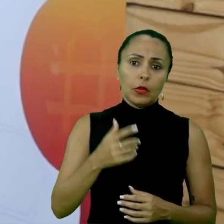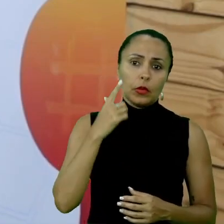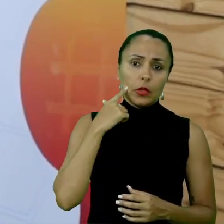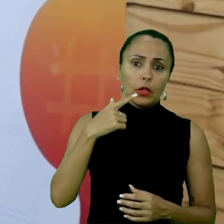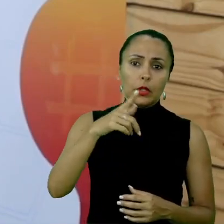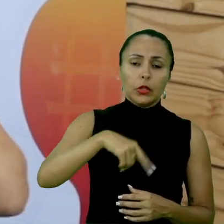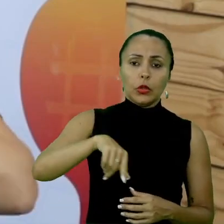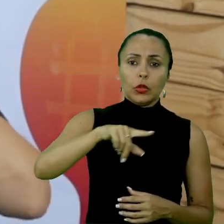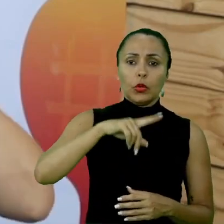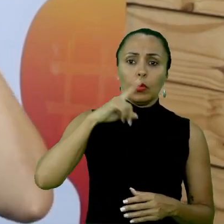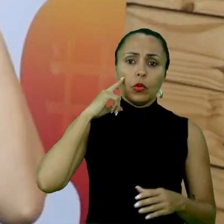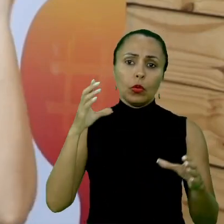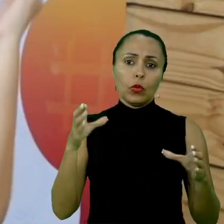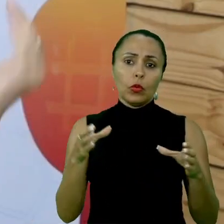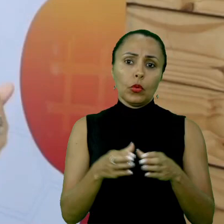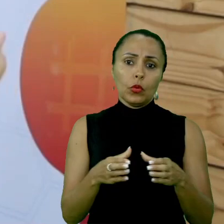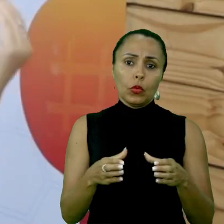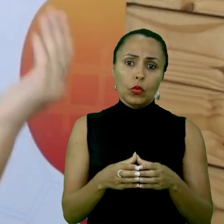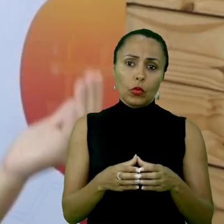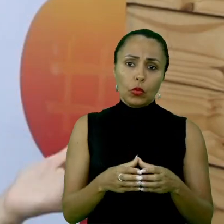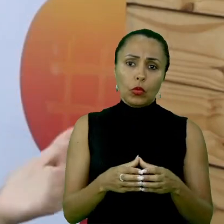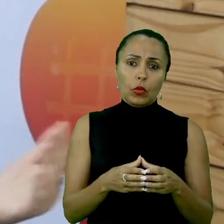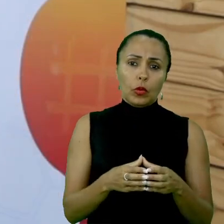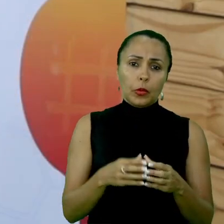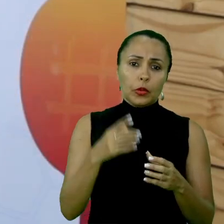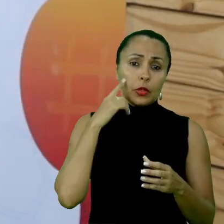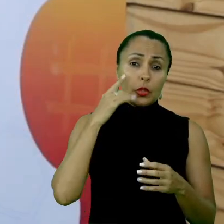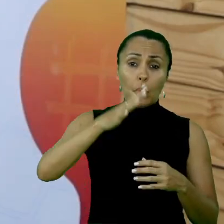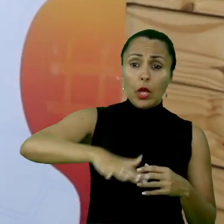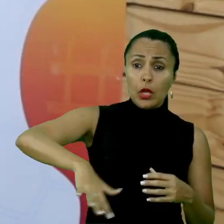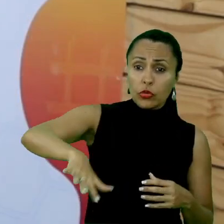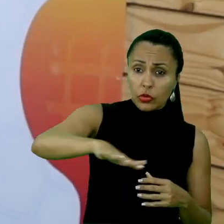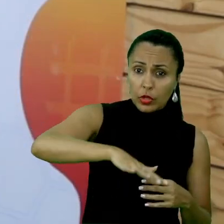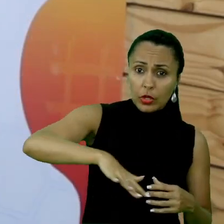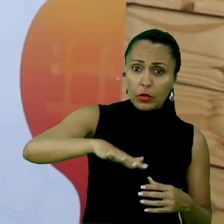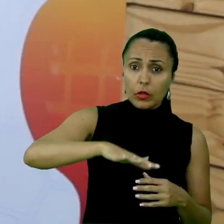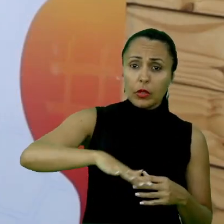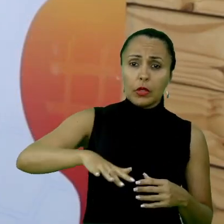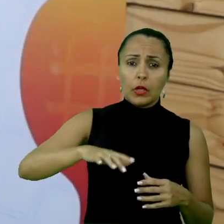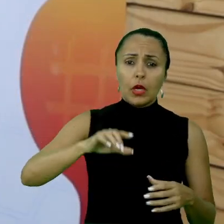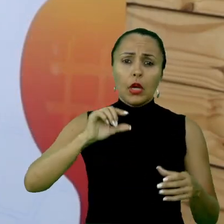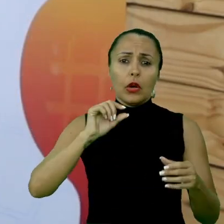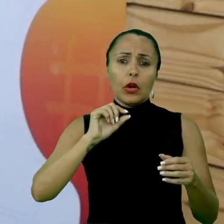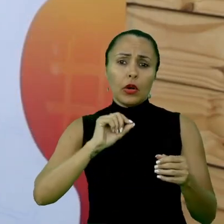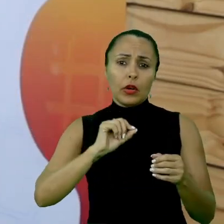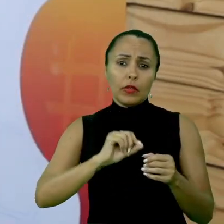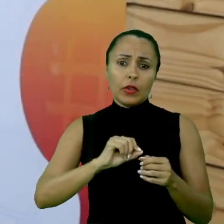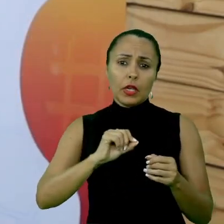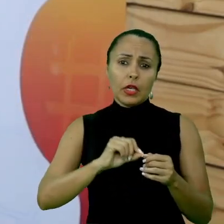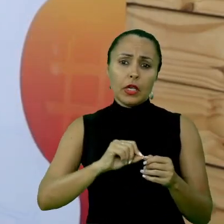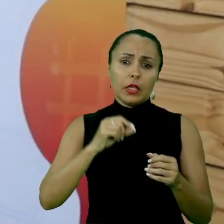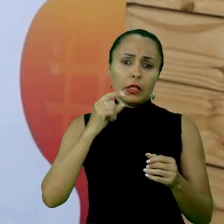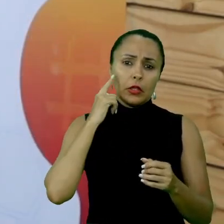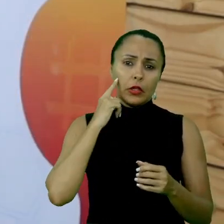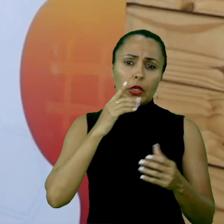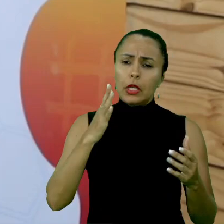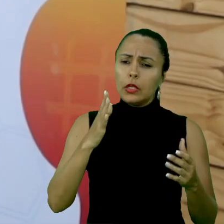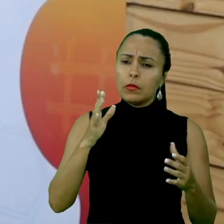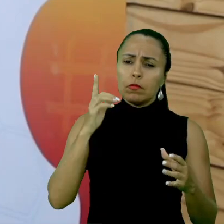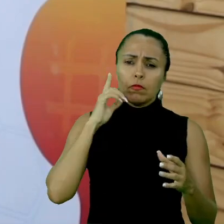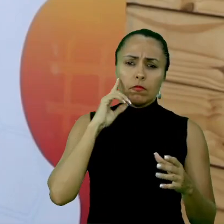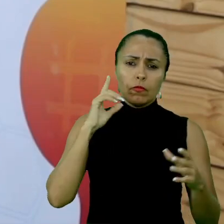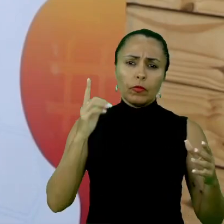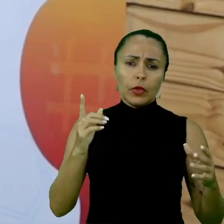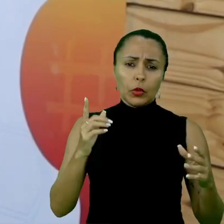de artesãos de uma determinada região, faz aquele design e nem volta, ou faz